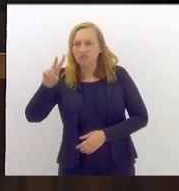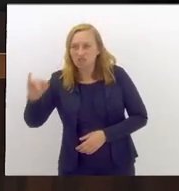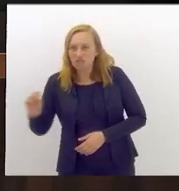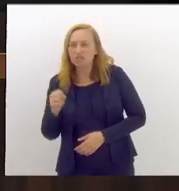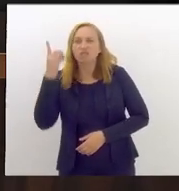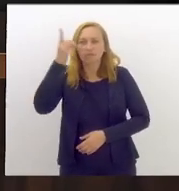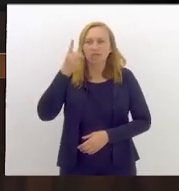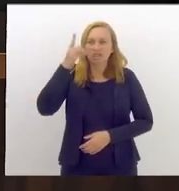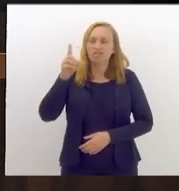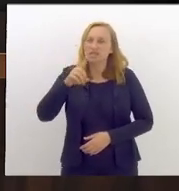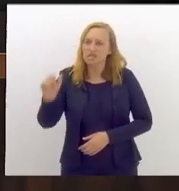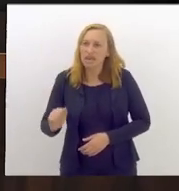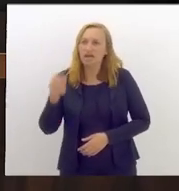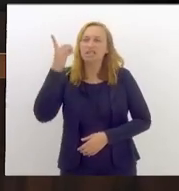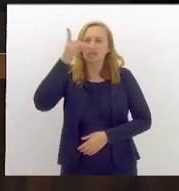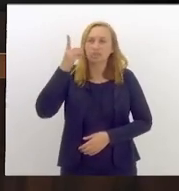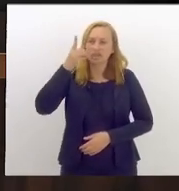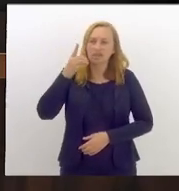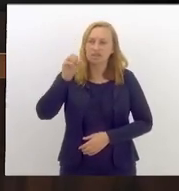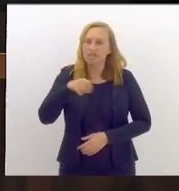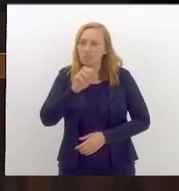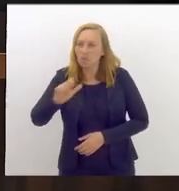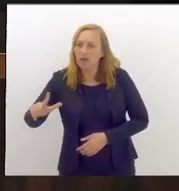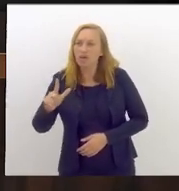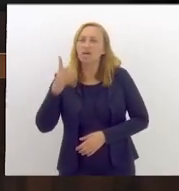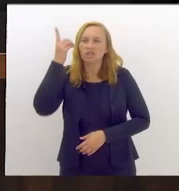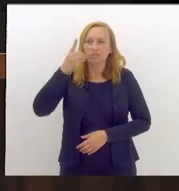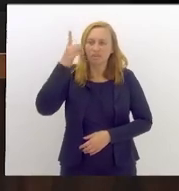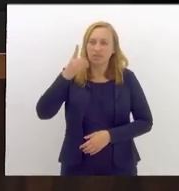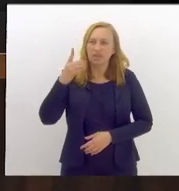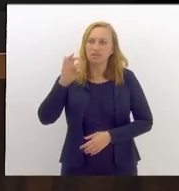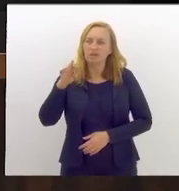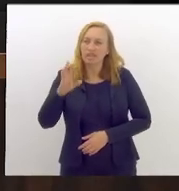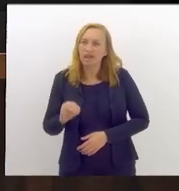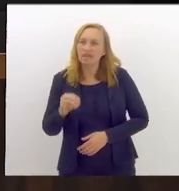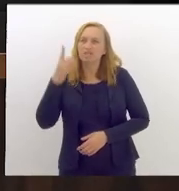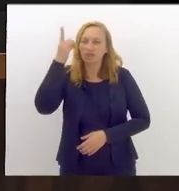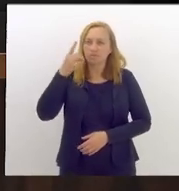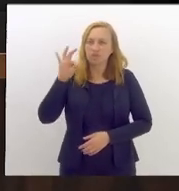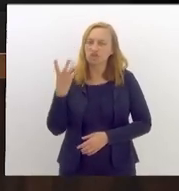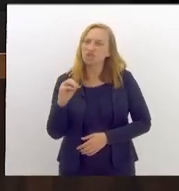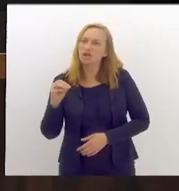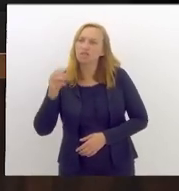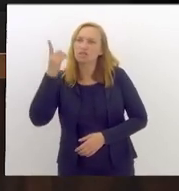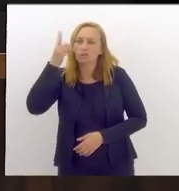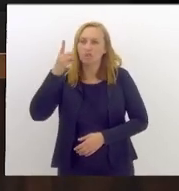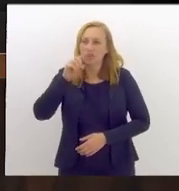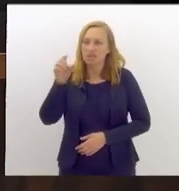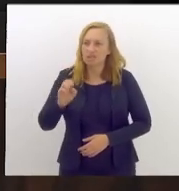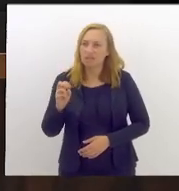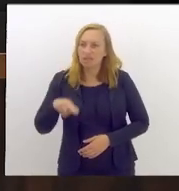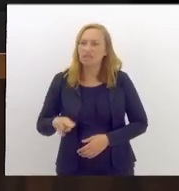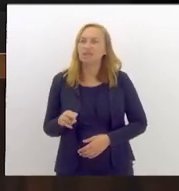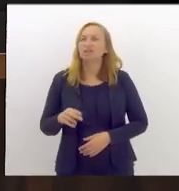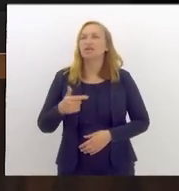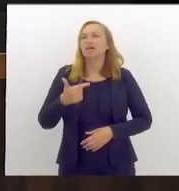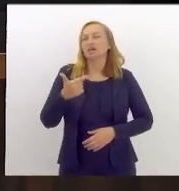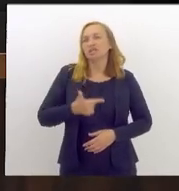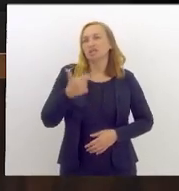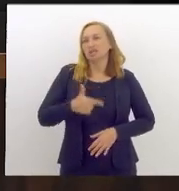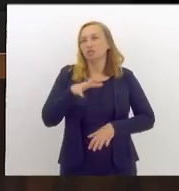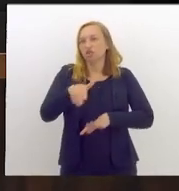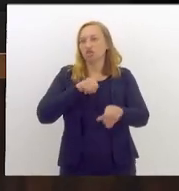Renato Zaca Deputado Samuel Malafaia Deputado Subtenente Bernardo Deputado Tiago Pampulha e deputado azedan presidência irá